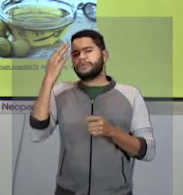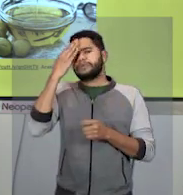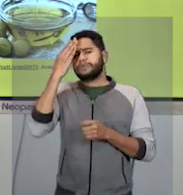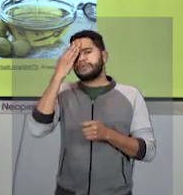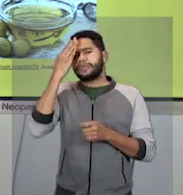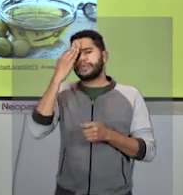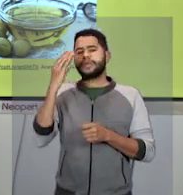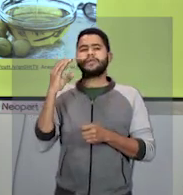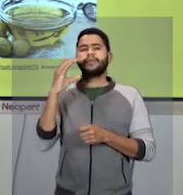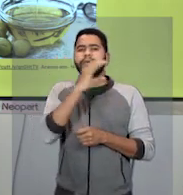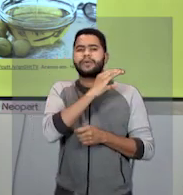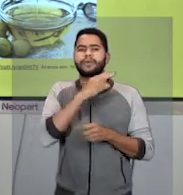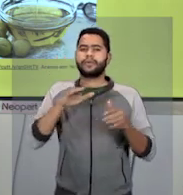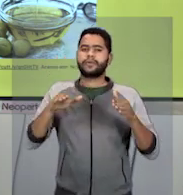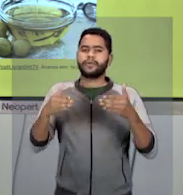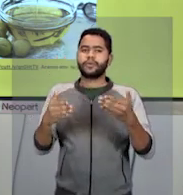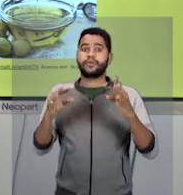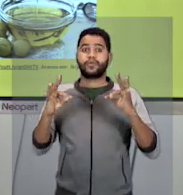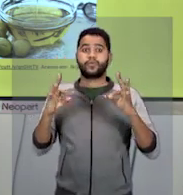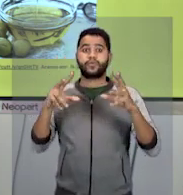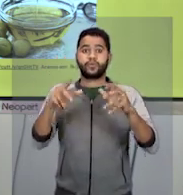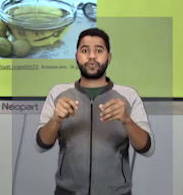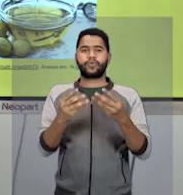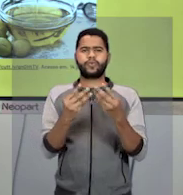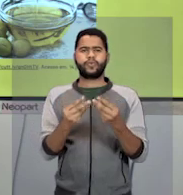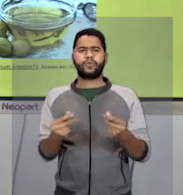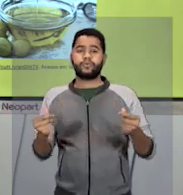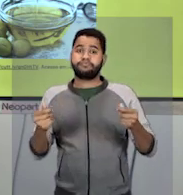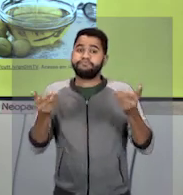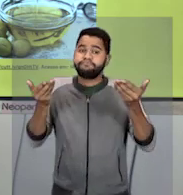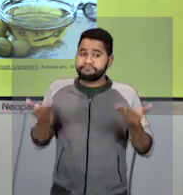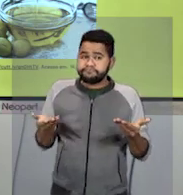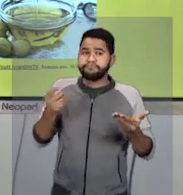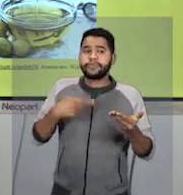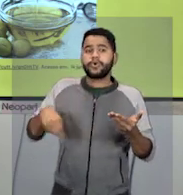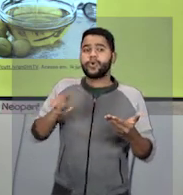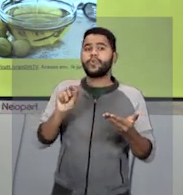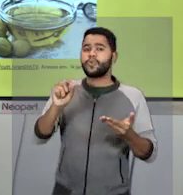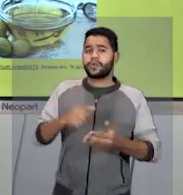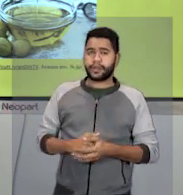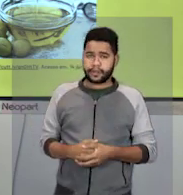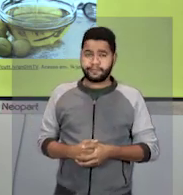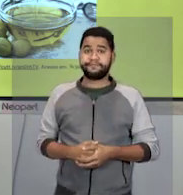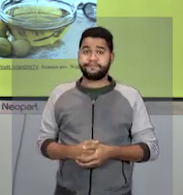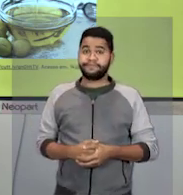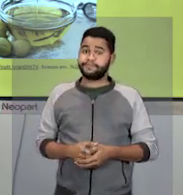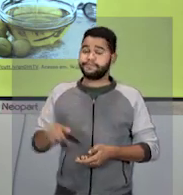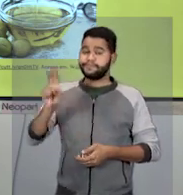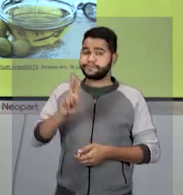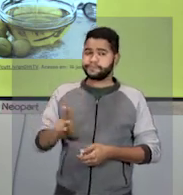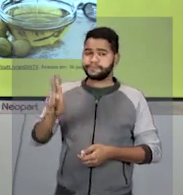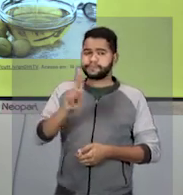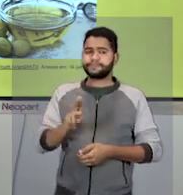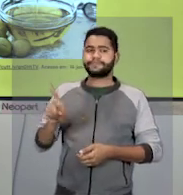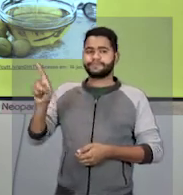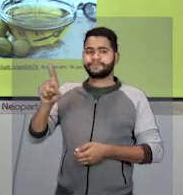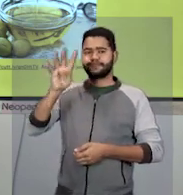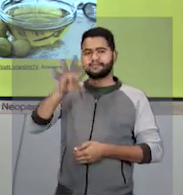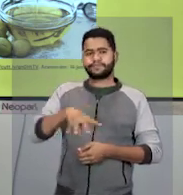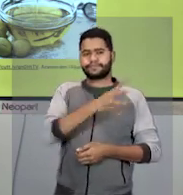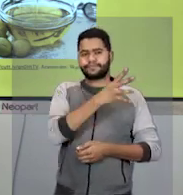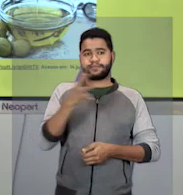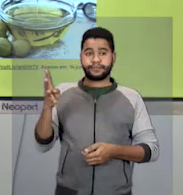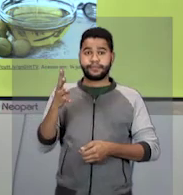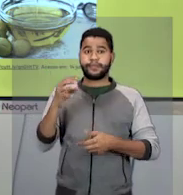calor específico para todas as substâncias. Então, o que nós vamos fazer? Nós vamos utilizar essa tabela.